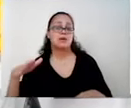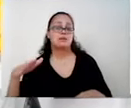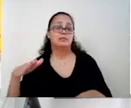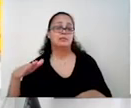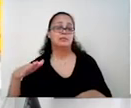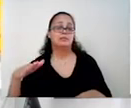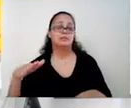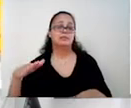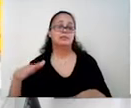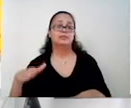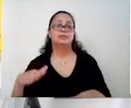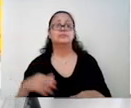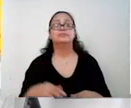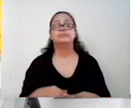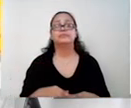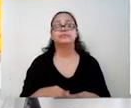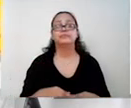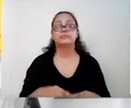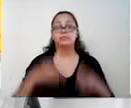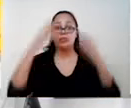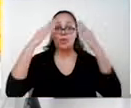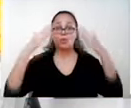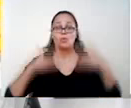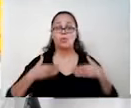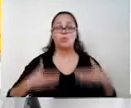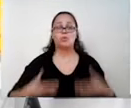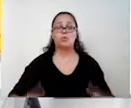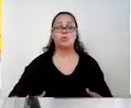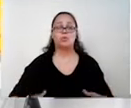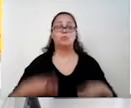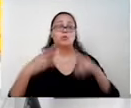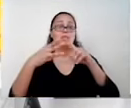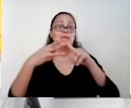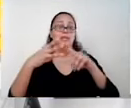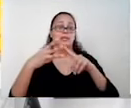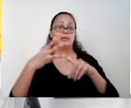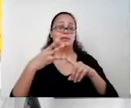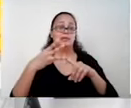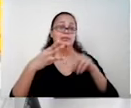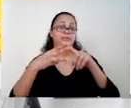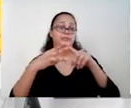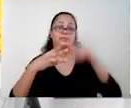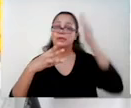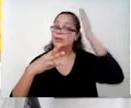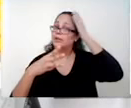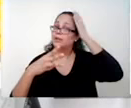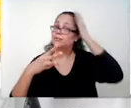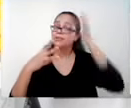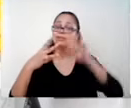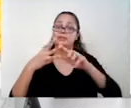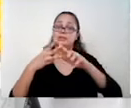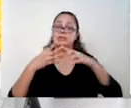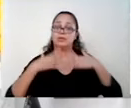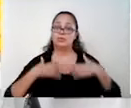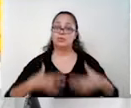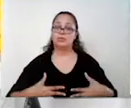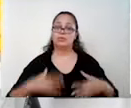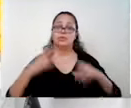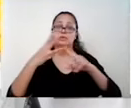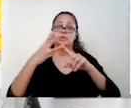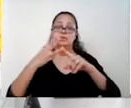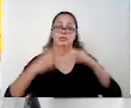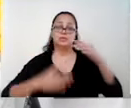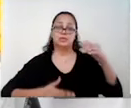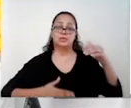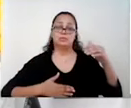divisão do corpo de um inseto é sempre três partes: a cabeça, o tórax e o abdômen. Se